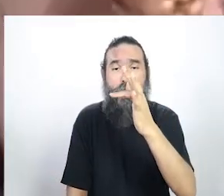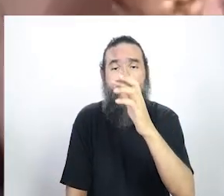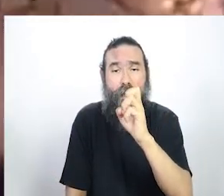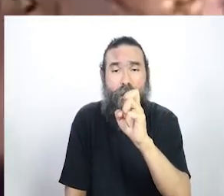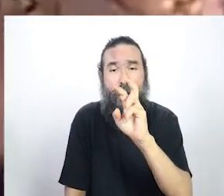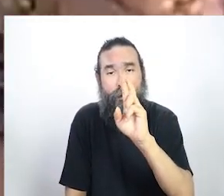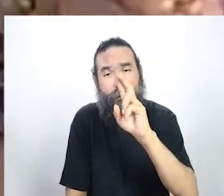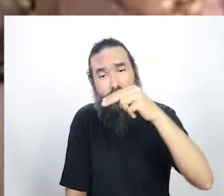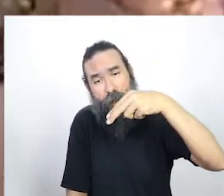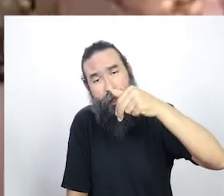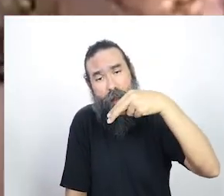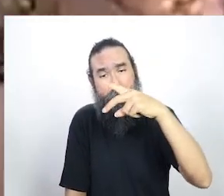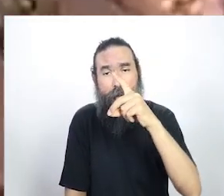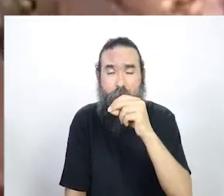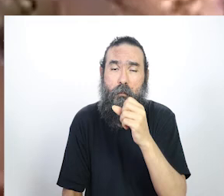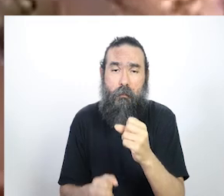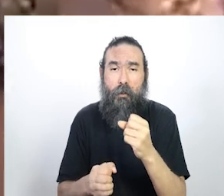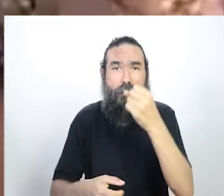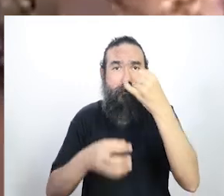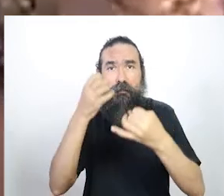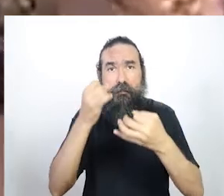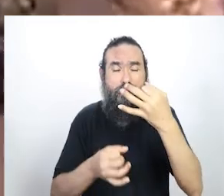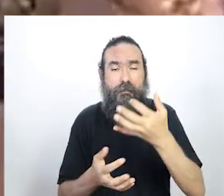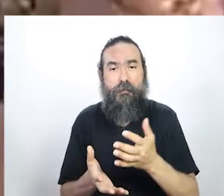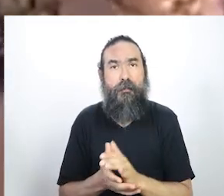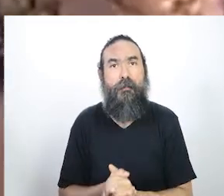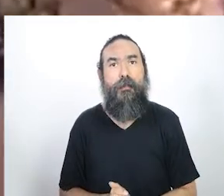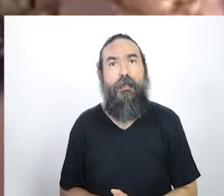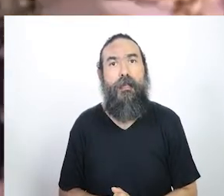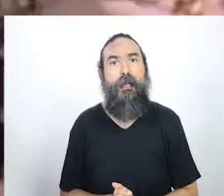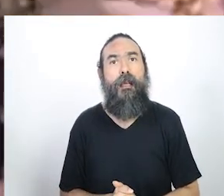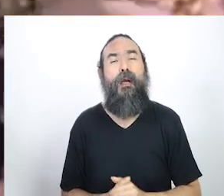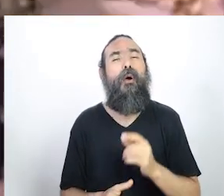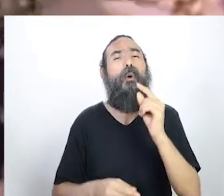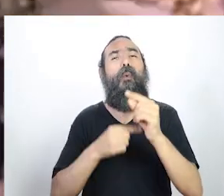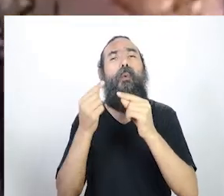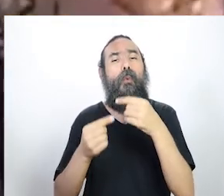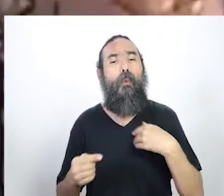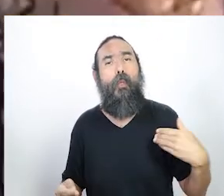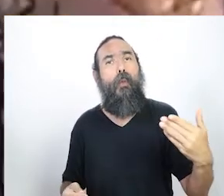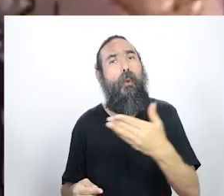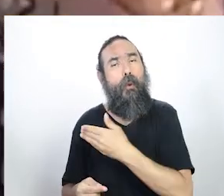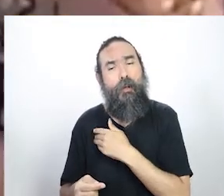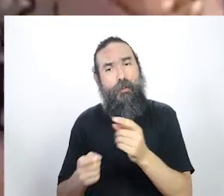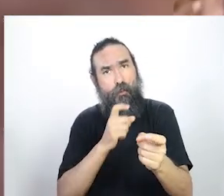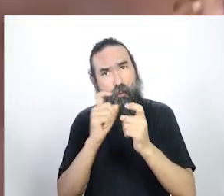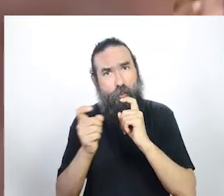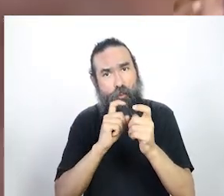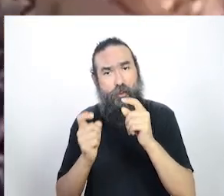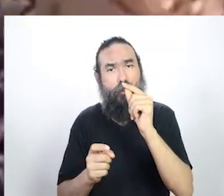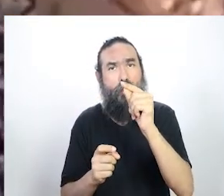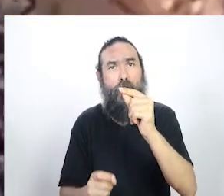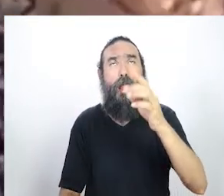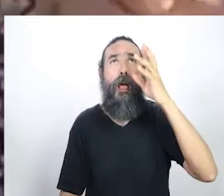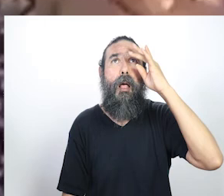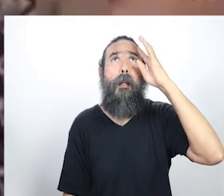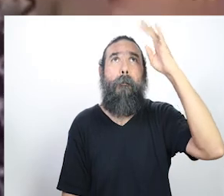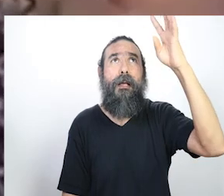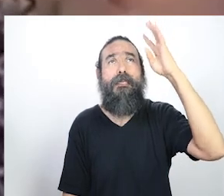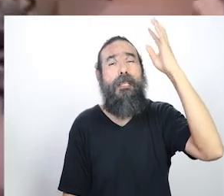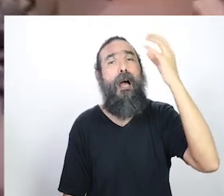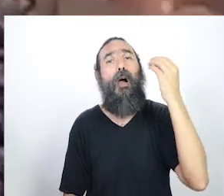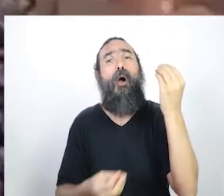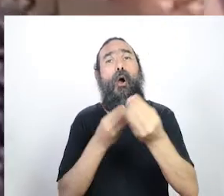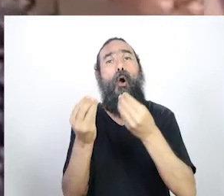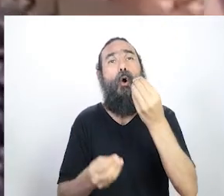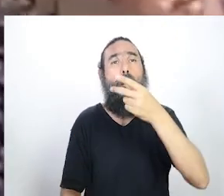volta, porque o que está acontecendo é. A proposta. É pensar como as pessoas, a